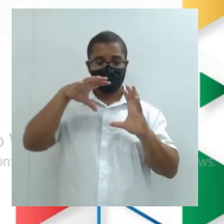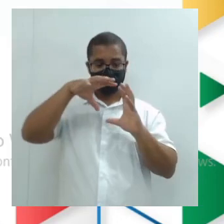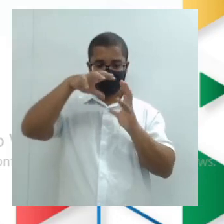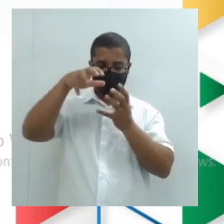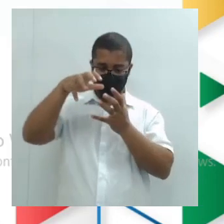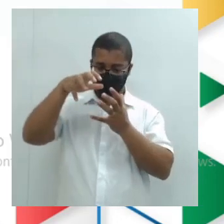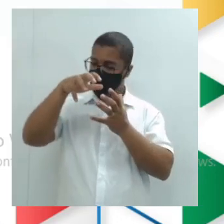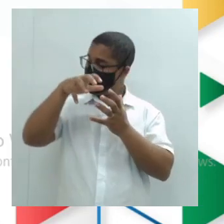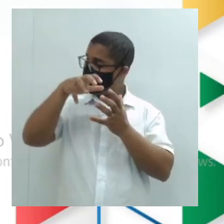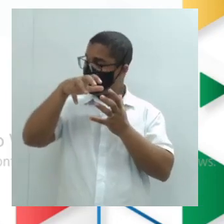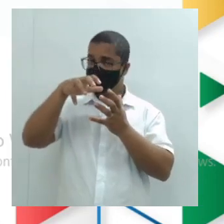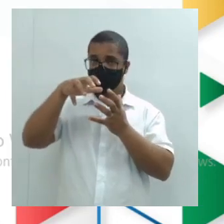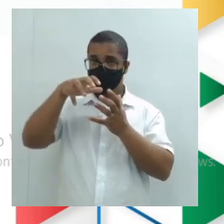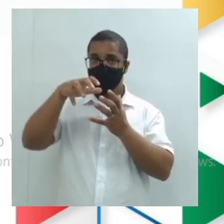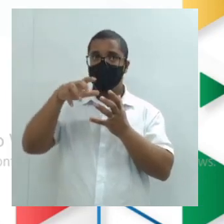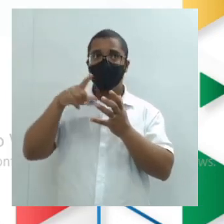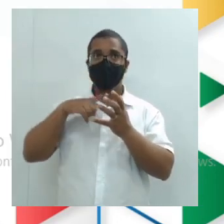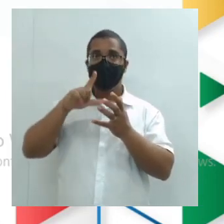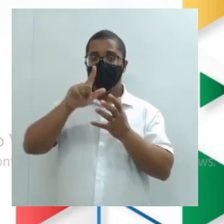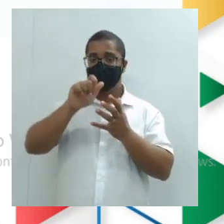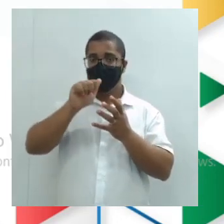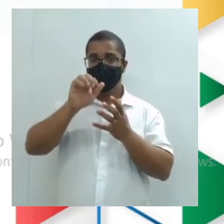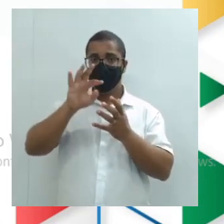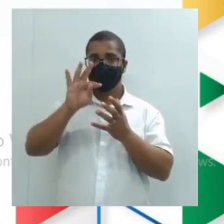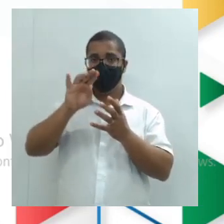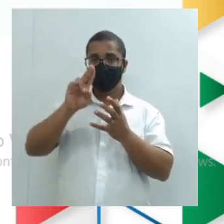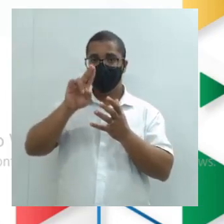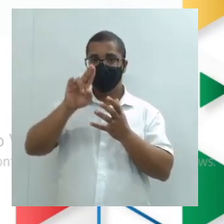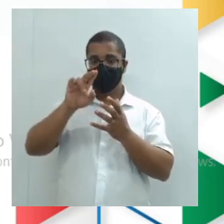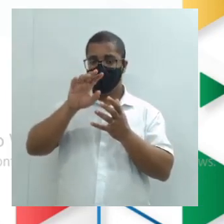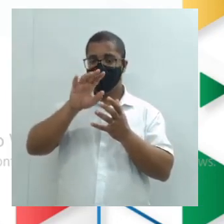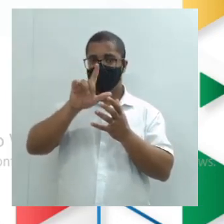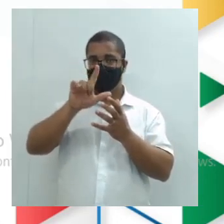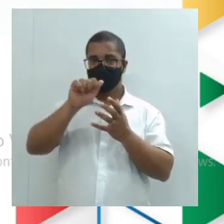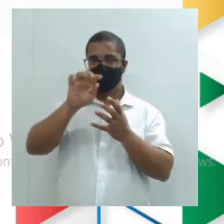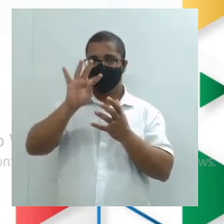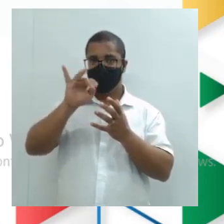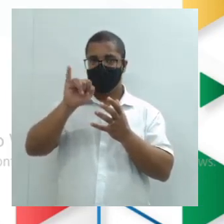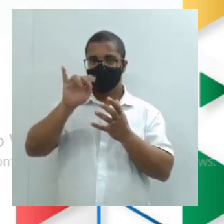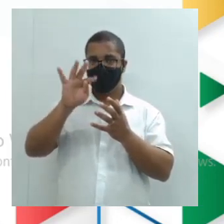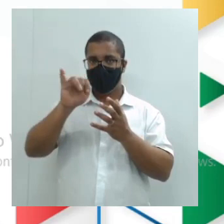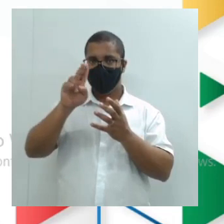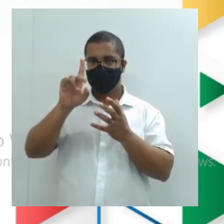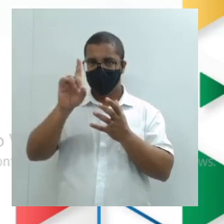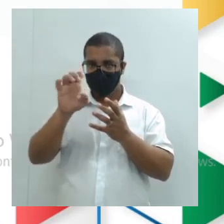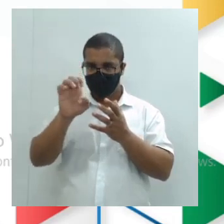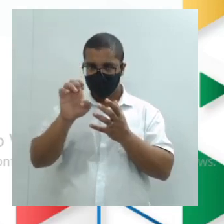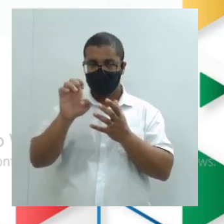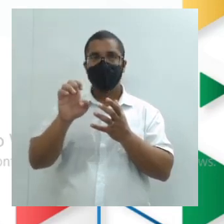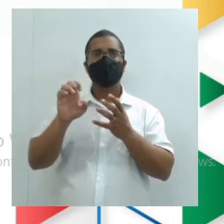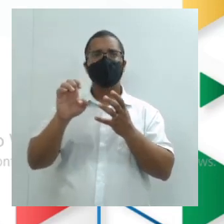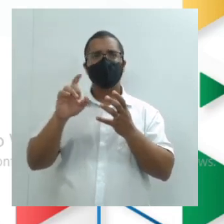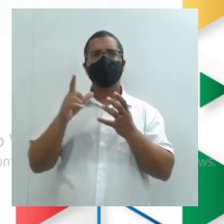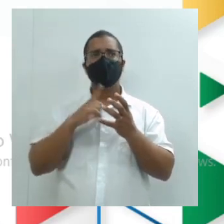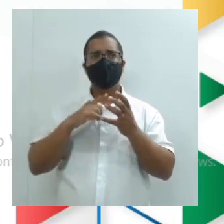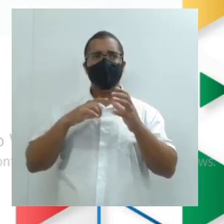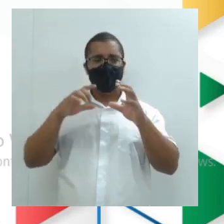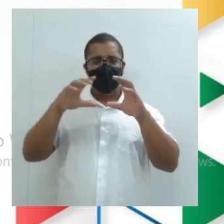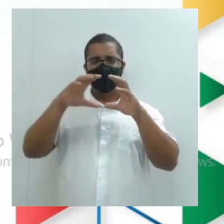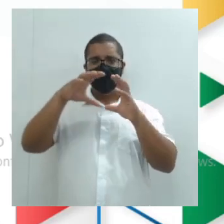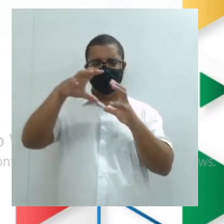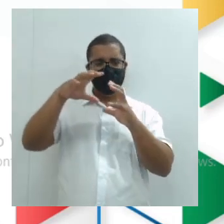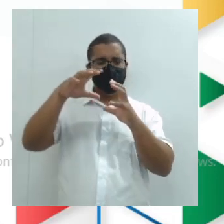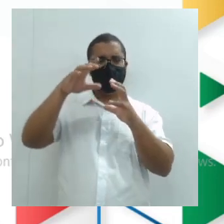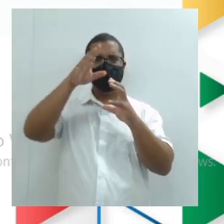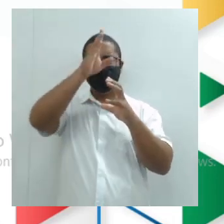globo, falando sobre latitude. São essas linhas imaginárias que dividem o nosso globo